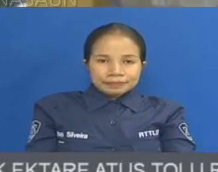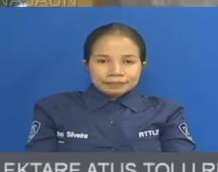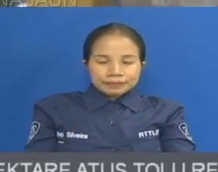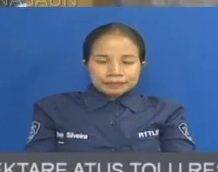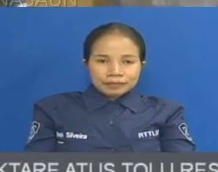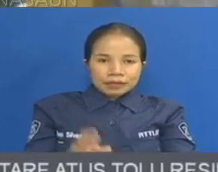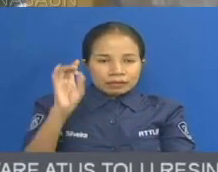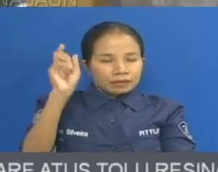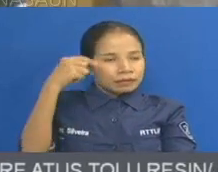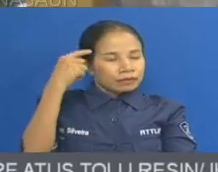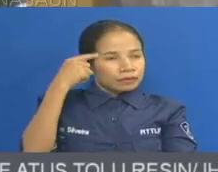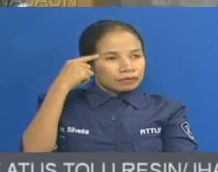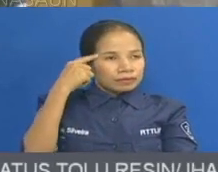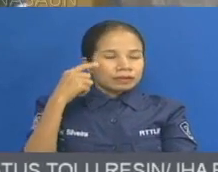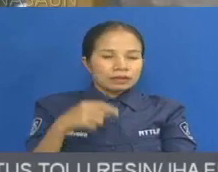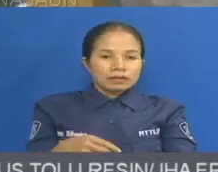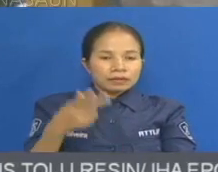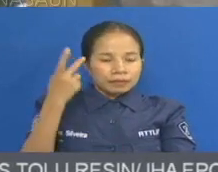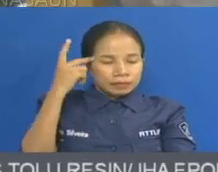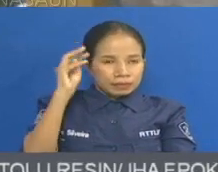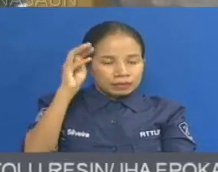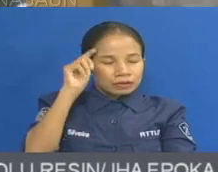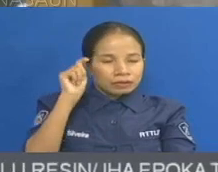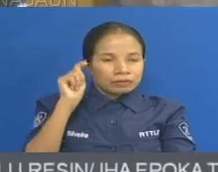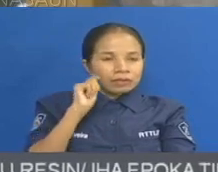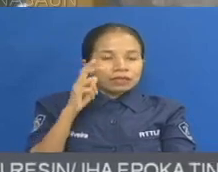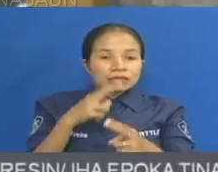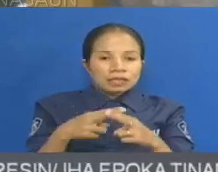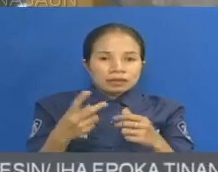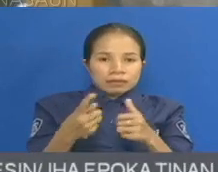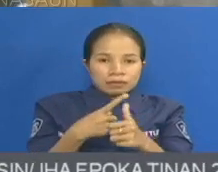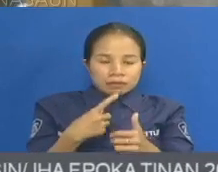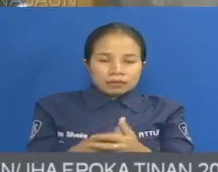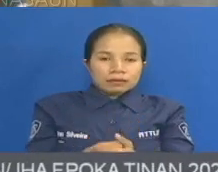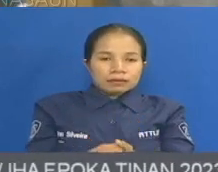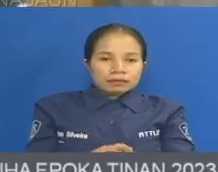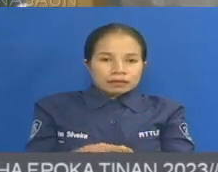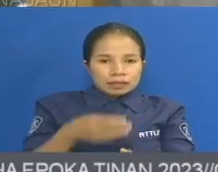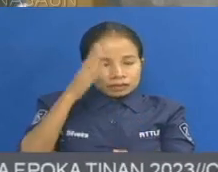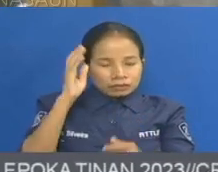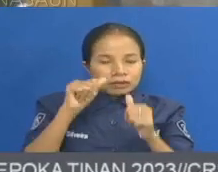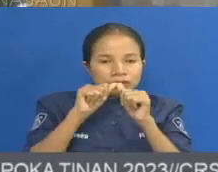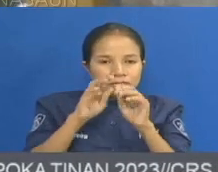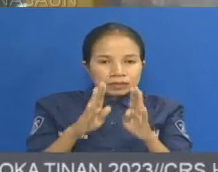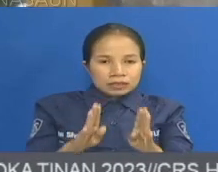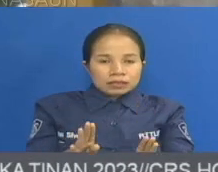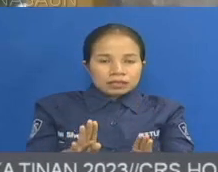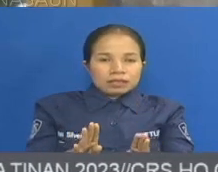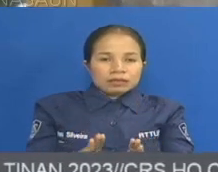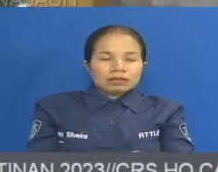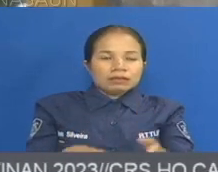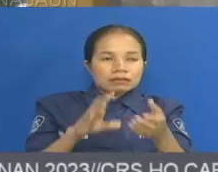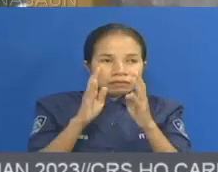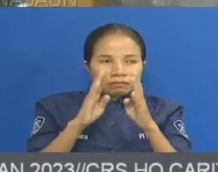O tal governo constitucional, o primeiro-ministro, o tal Matan Rua Plenara, primeiro cara que para pedir a senhora ministra, com a minha dirigente, o